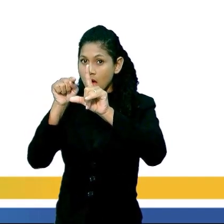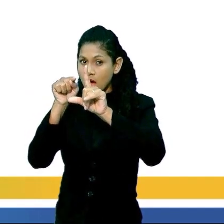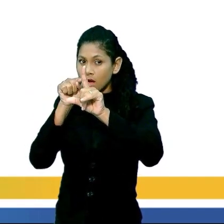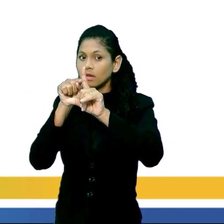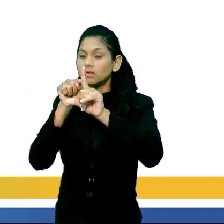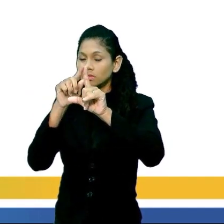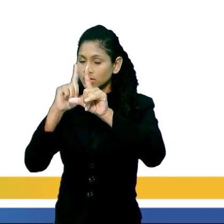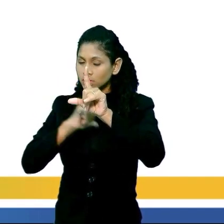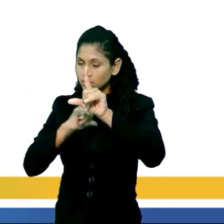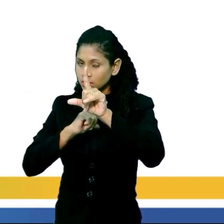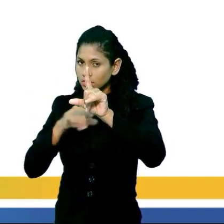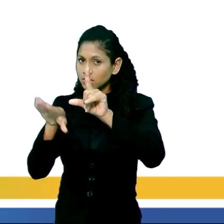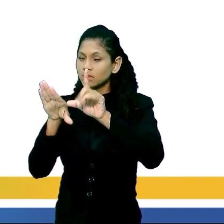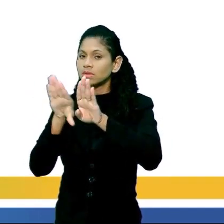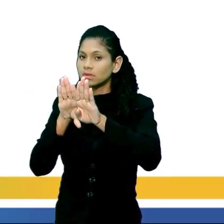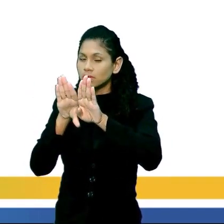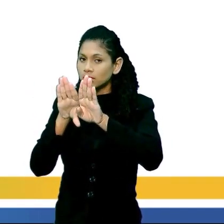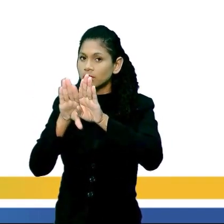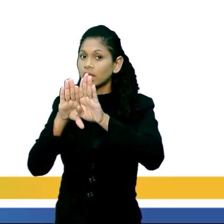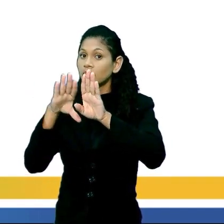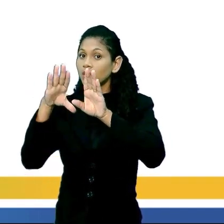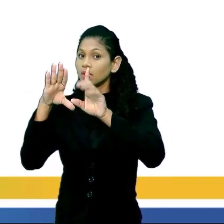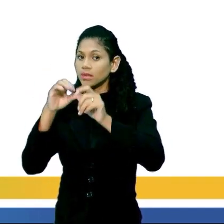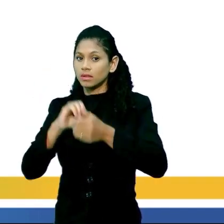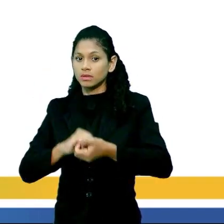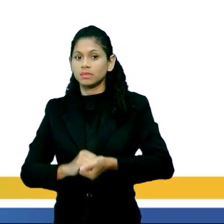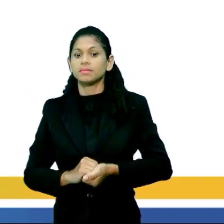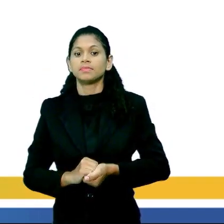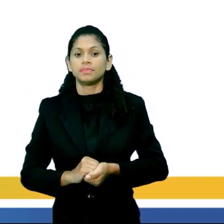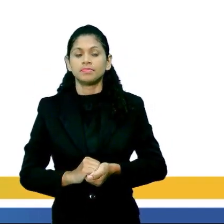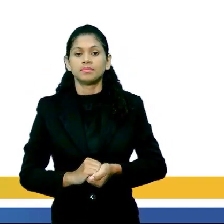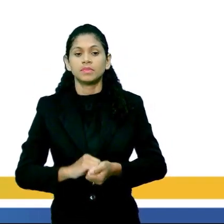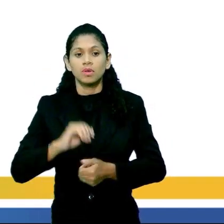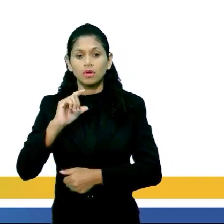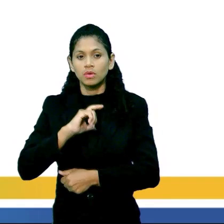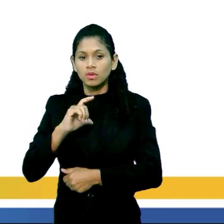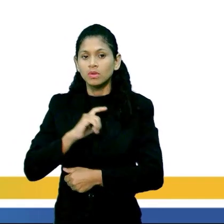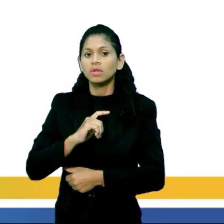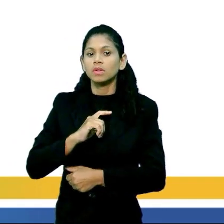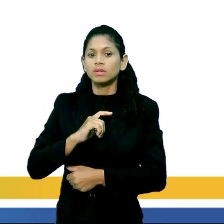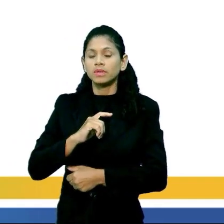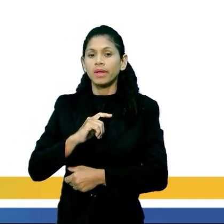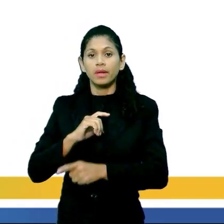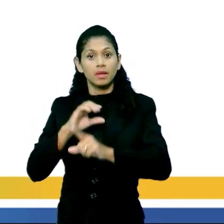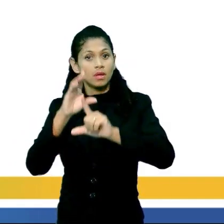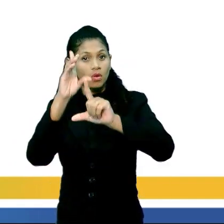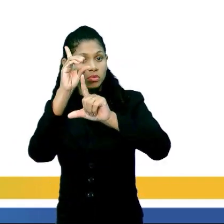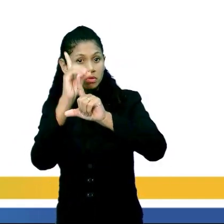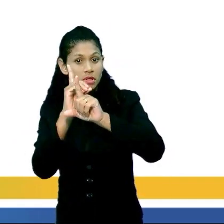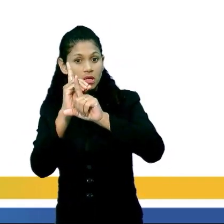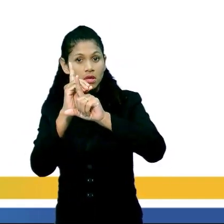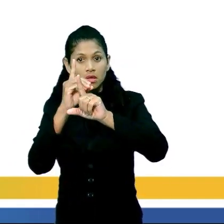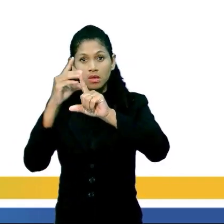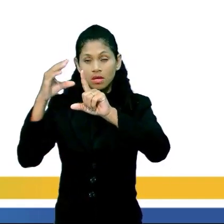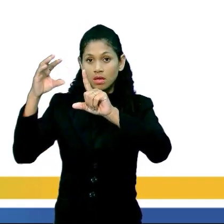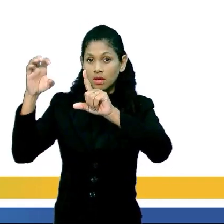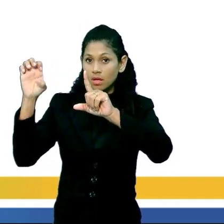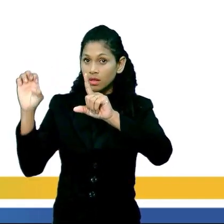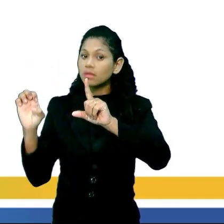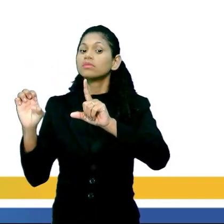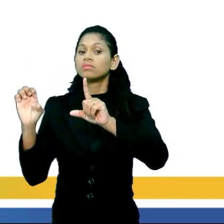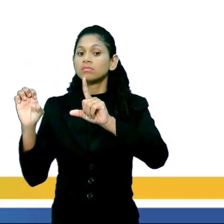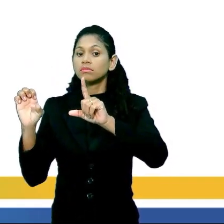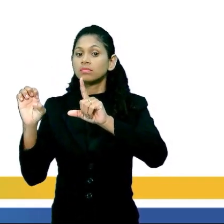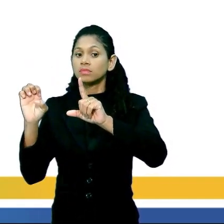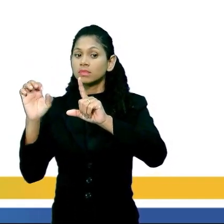D, o ponto E no quadrado, o ponto F e o ponto B, tá? Formando os